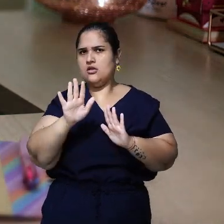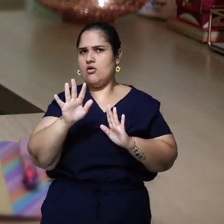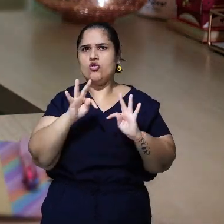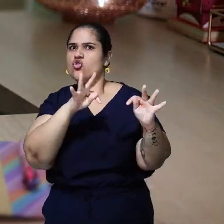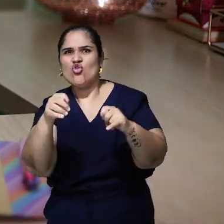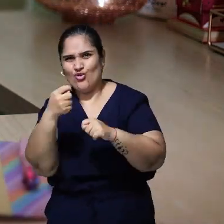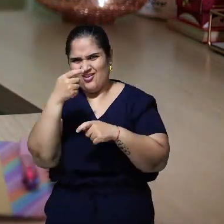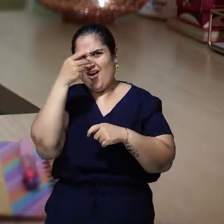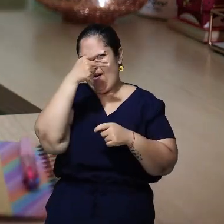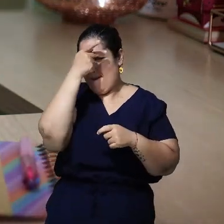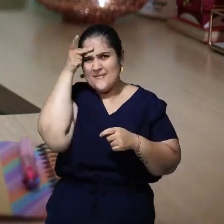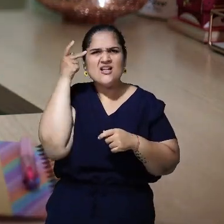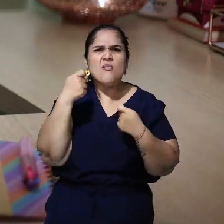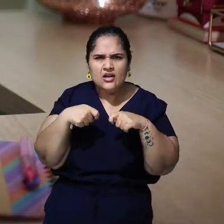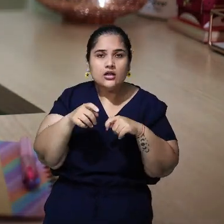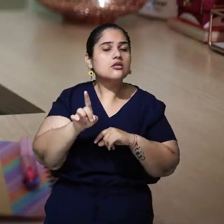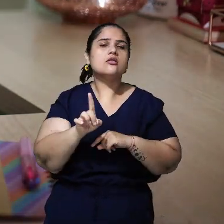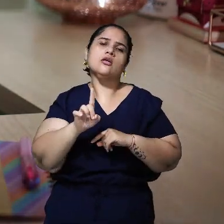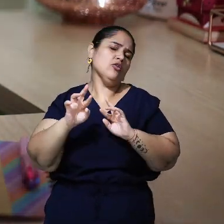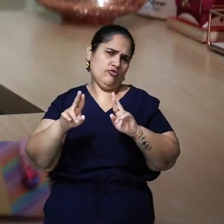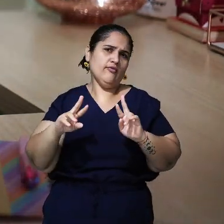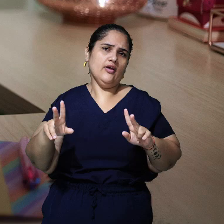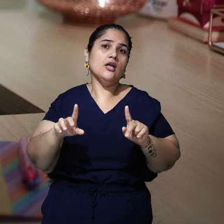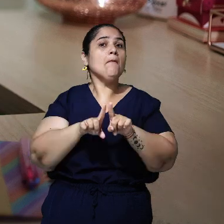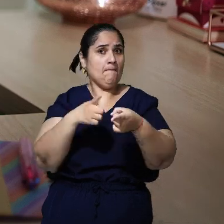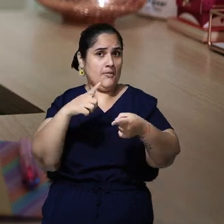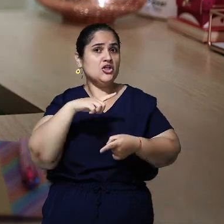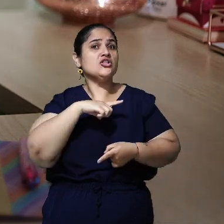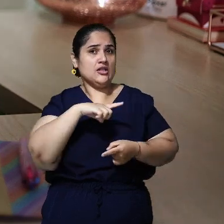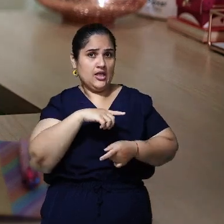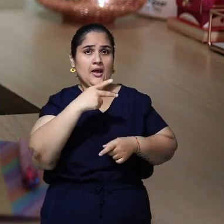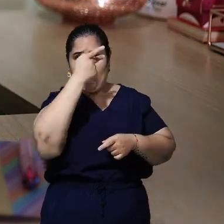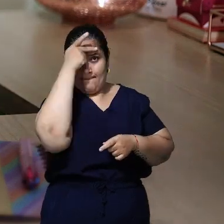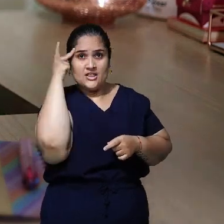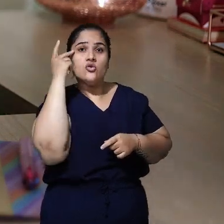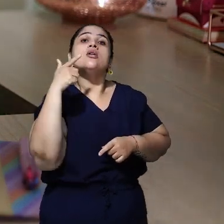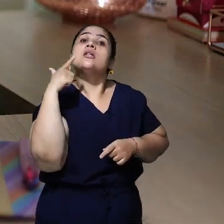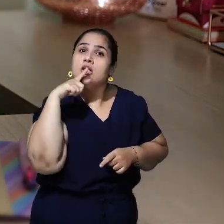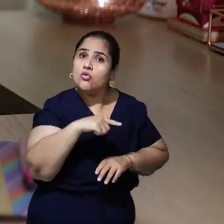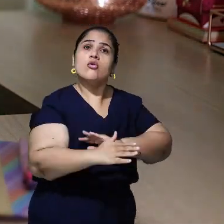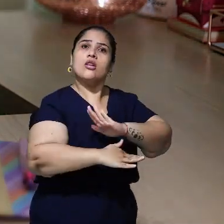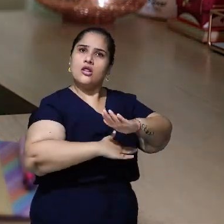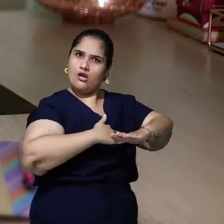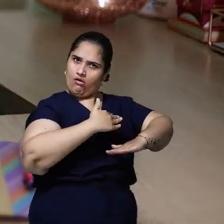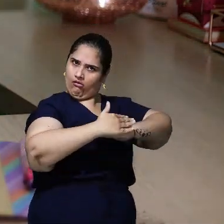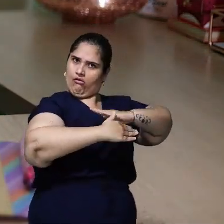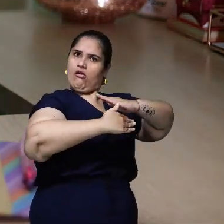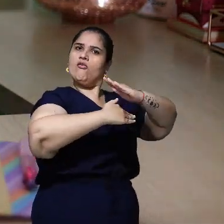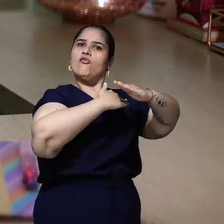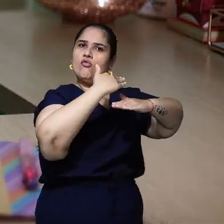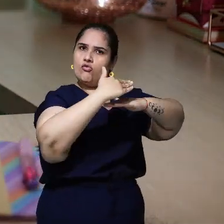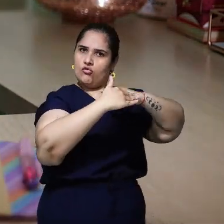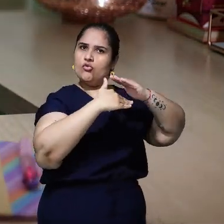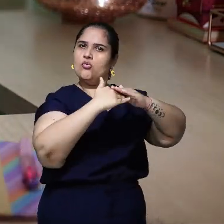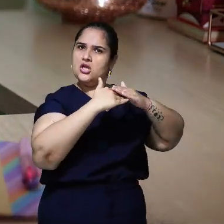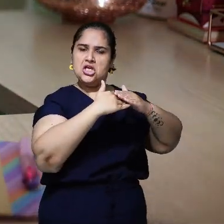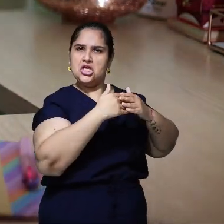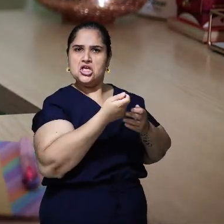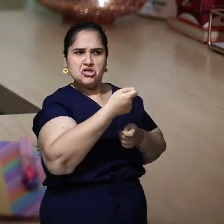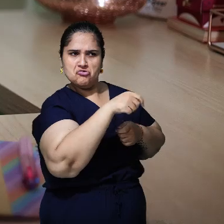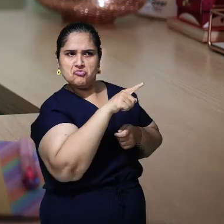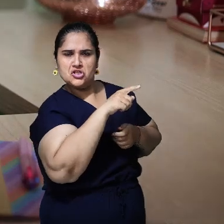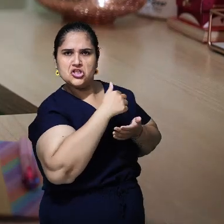é importante ter uma ajuda de um profissional. Agora, tem pessoas que elas conseguem evoluir, que é sem a medicação, que geralmente são nessas